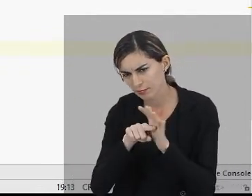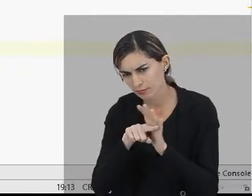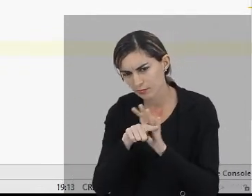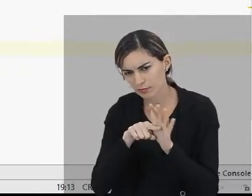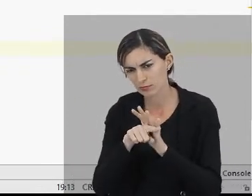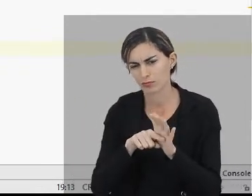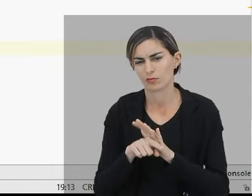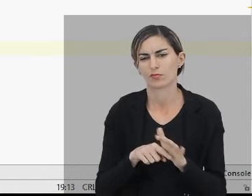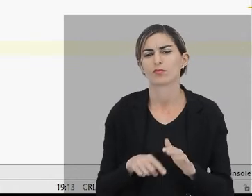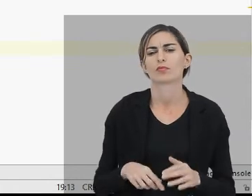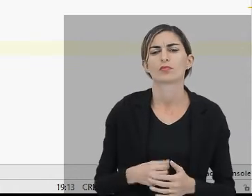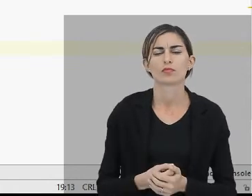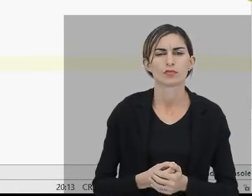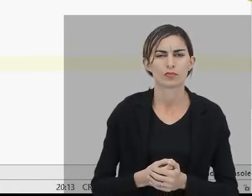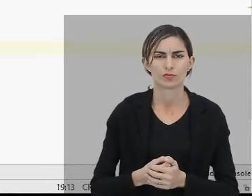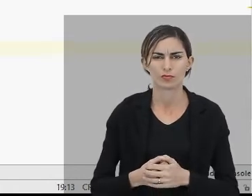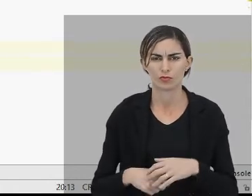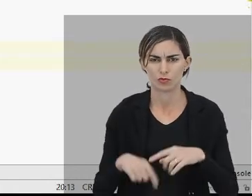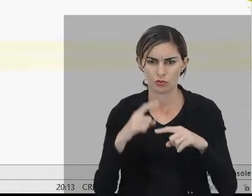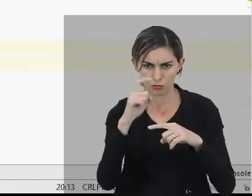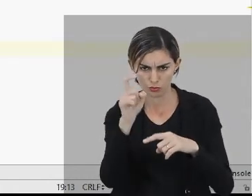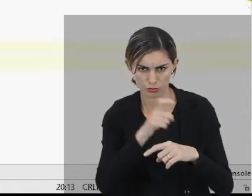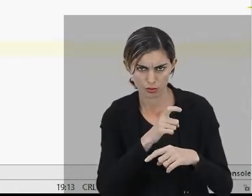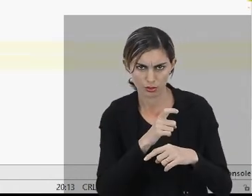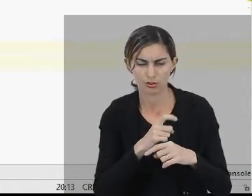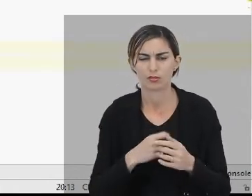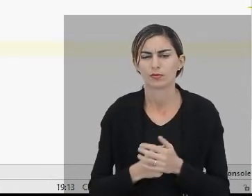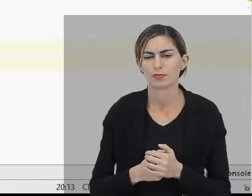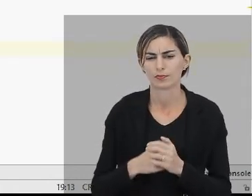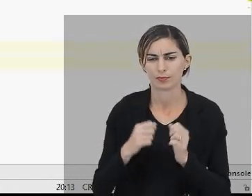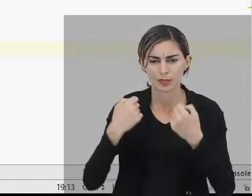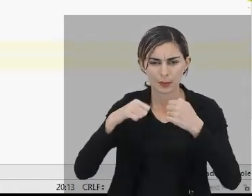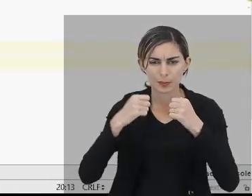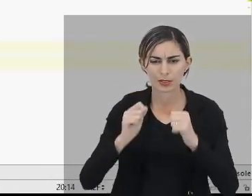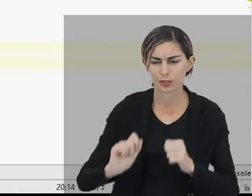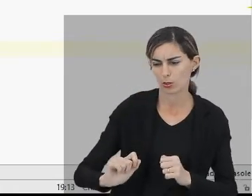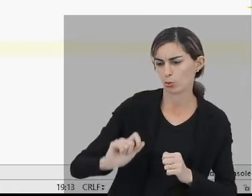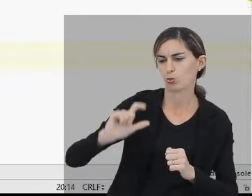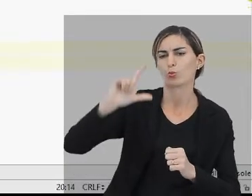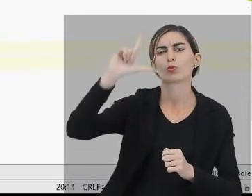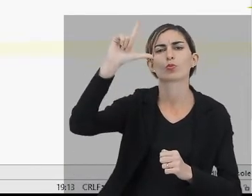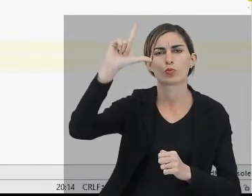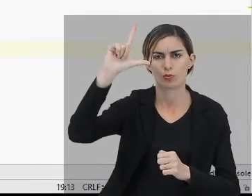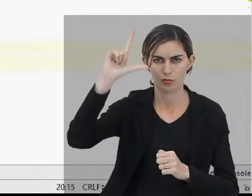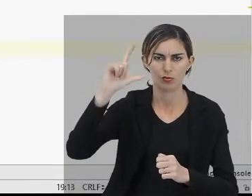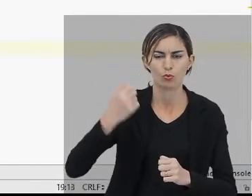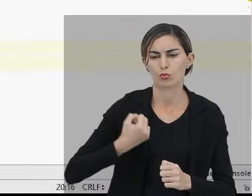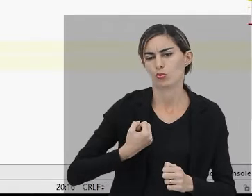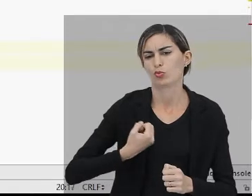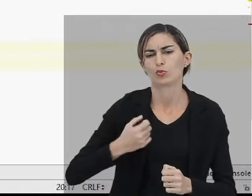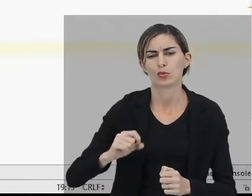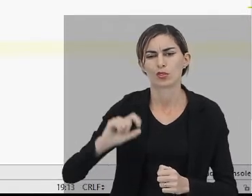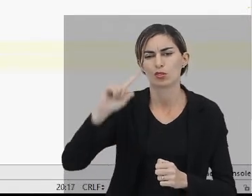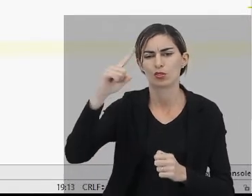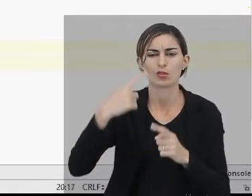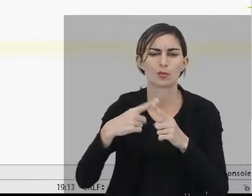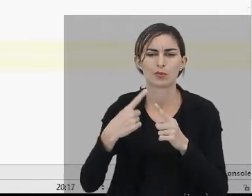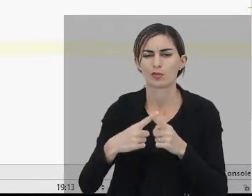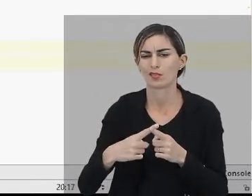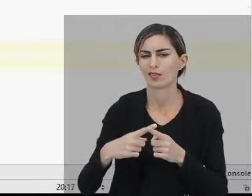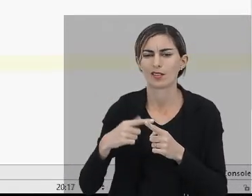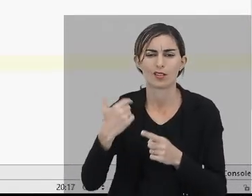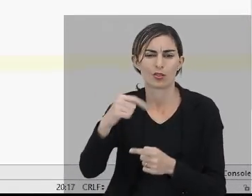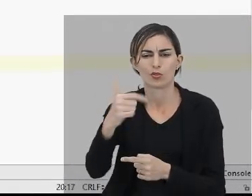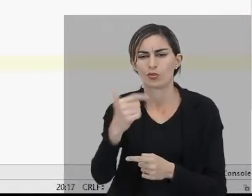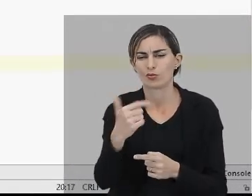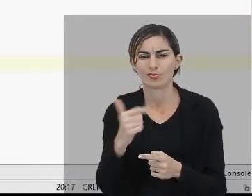o while. E eu preciso de aumentar esse valor, senão vai criar um laço infinito, porque ele